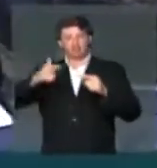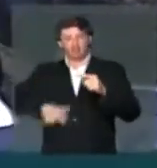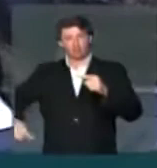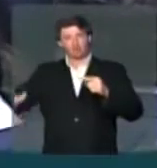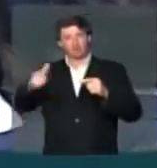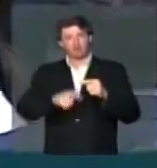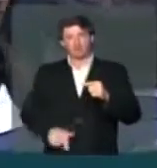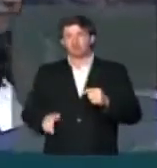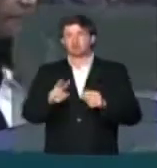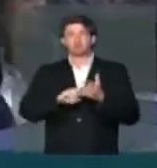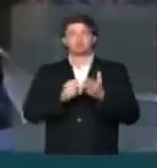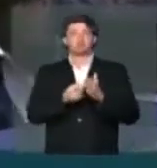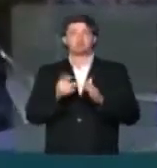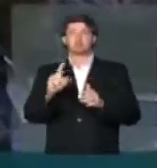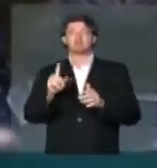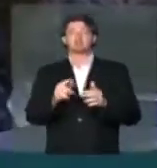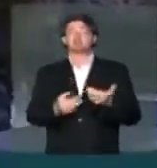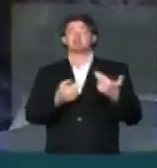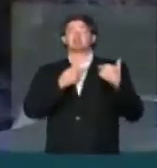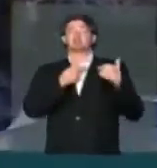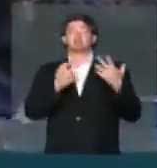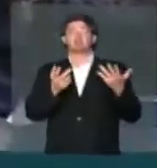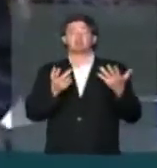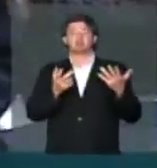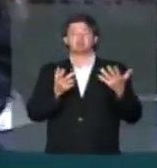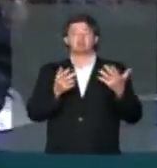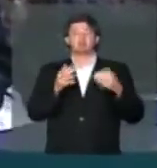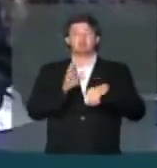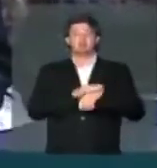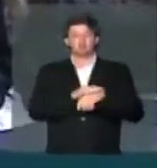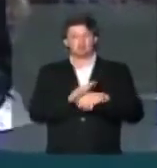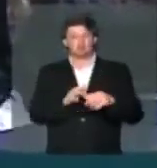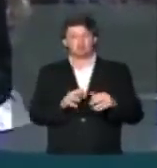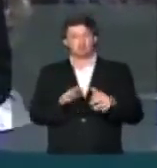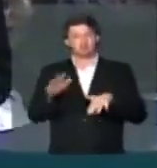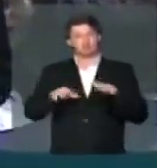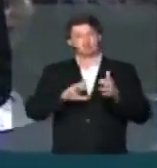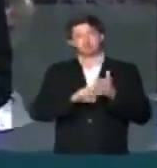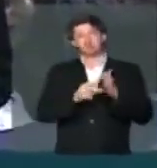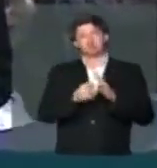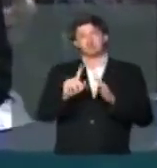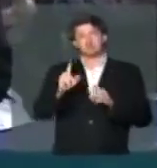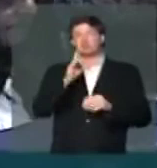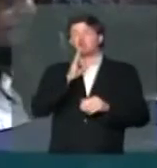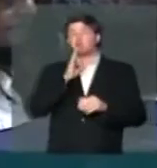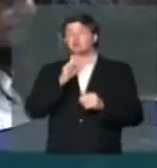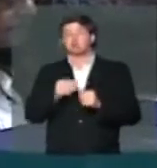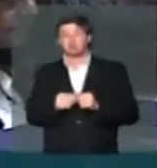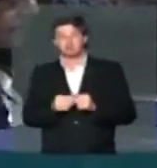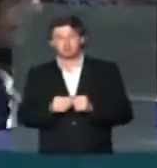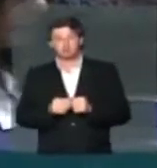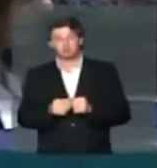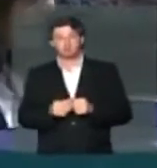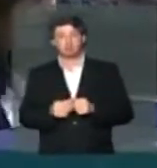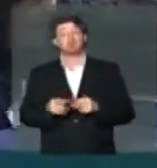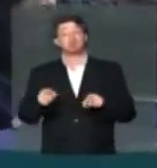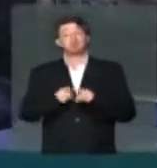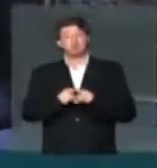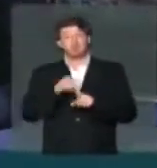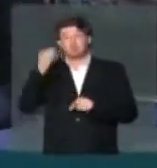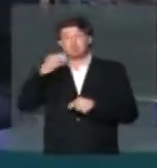não significa dizer competência. Oxigenar, muitas das vezes, não significa dizer conhecimento. O conhecimento e a competência está